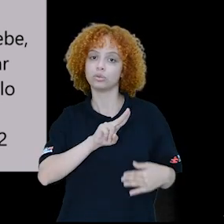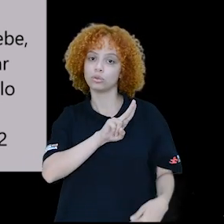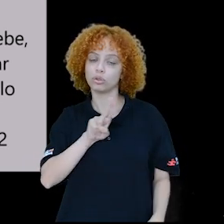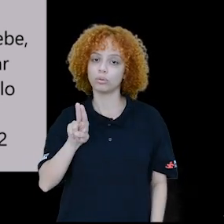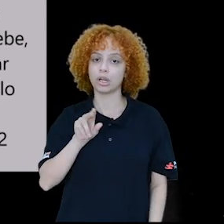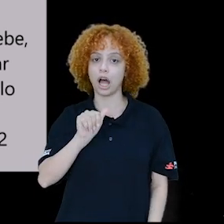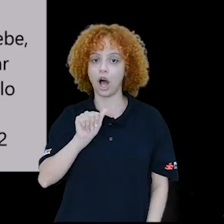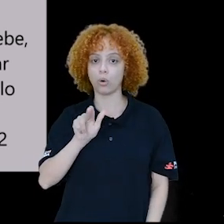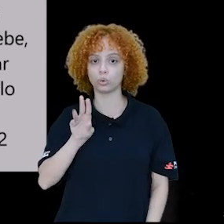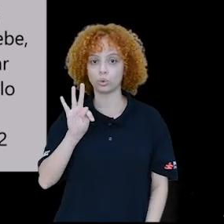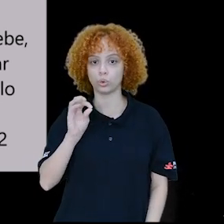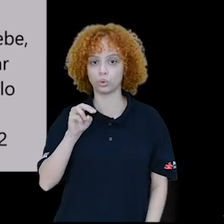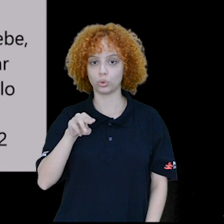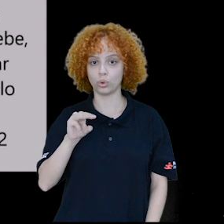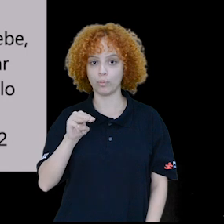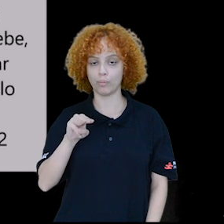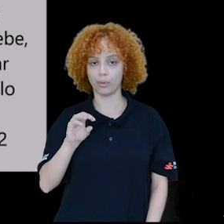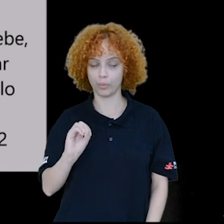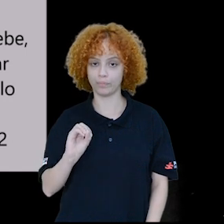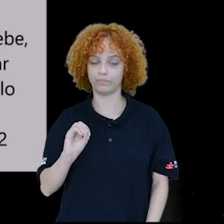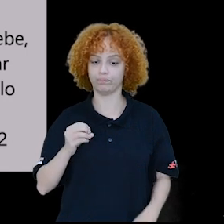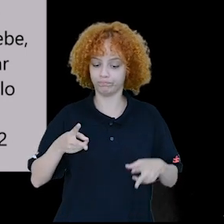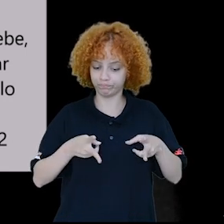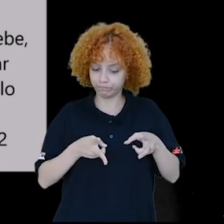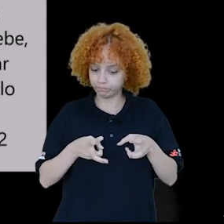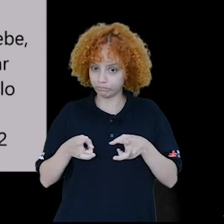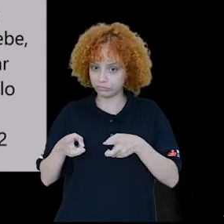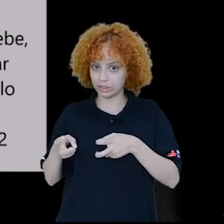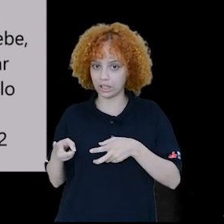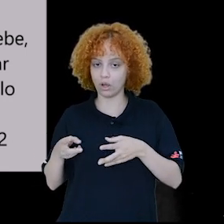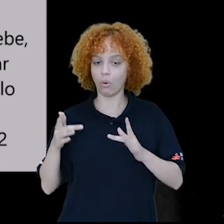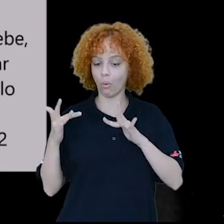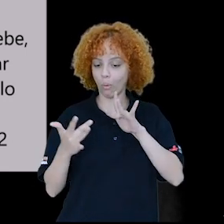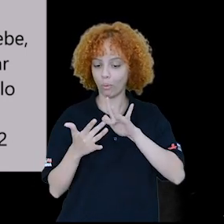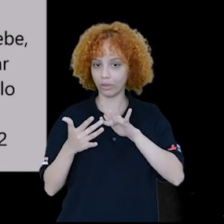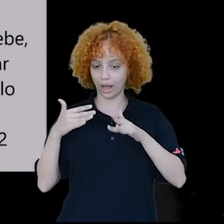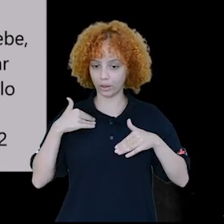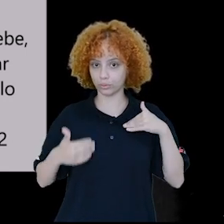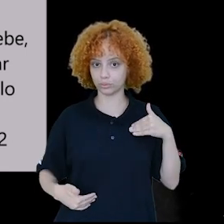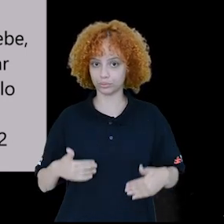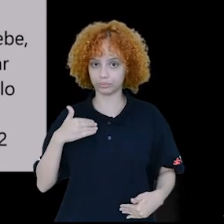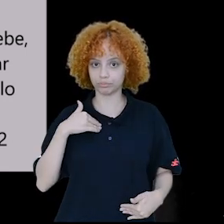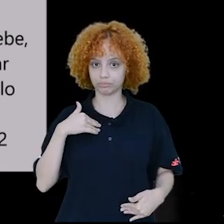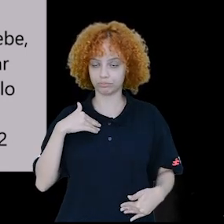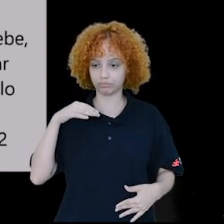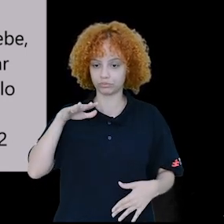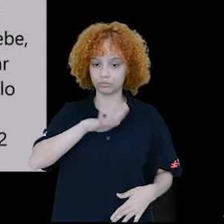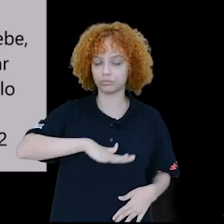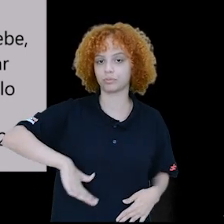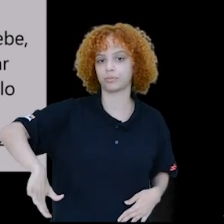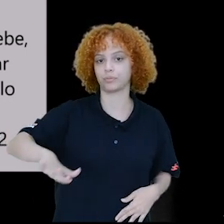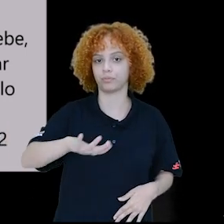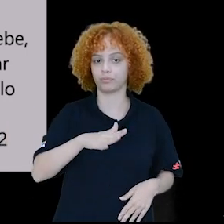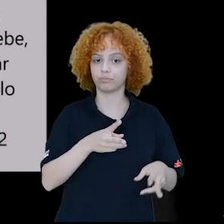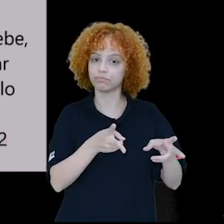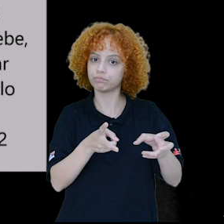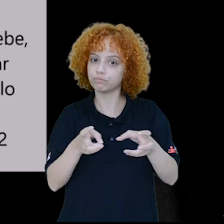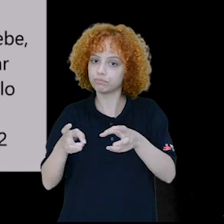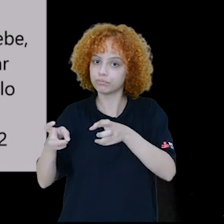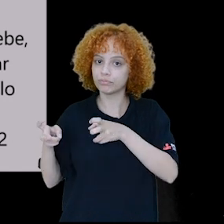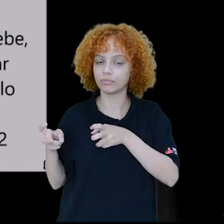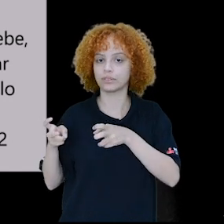de sistema nervoso autônomo. E os receptores fazem contato do organismo com o seu meio